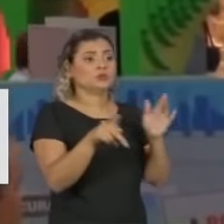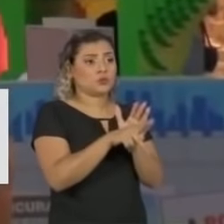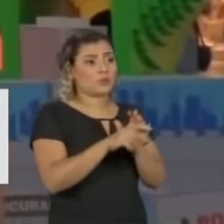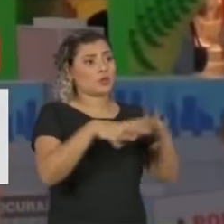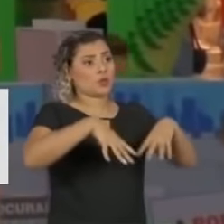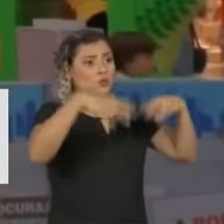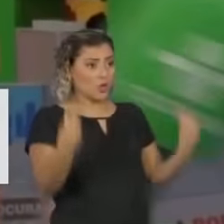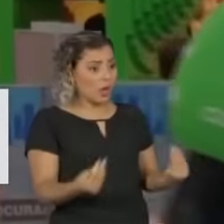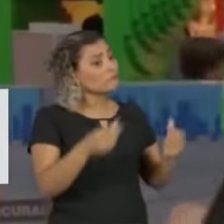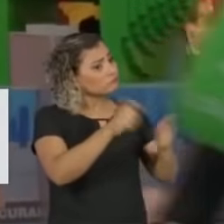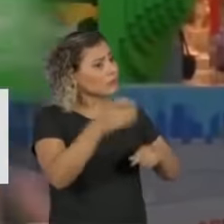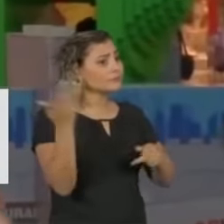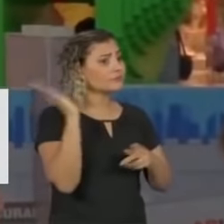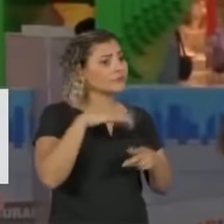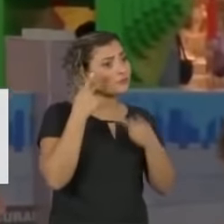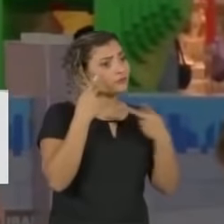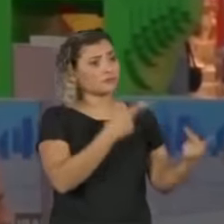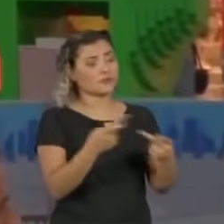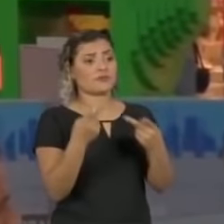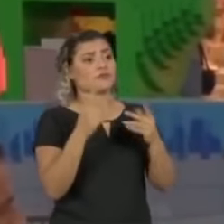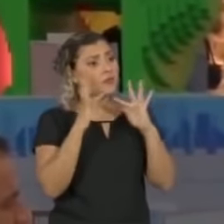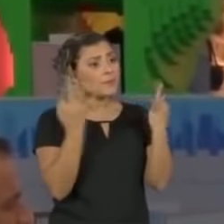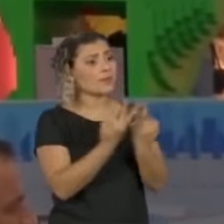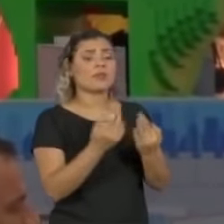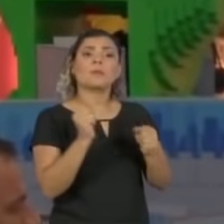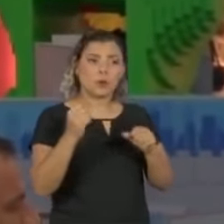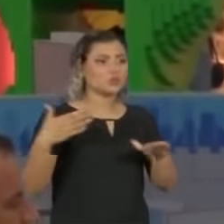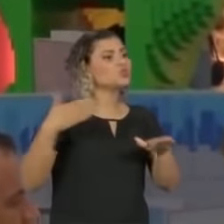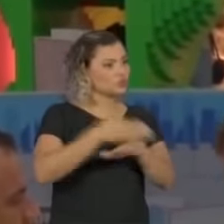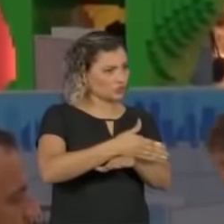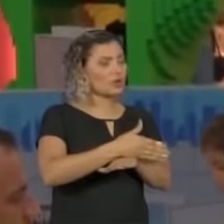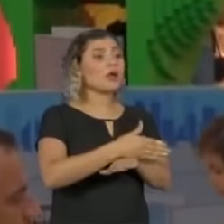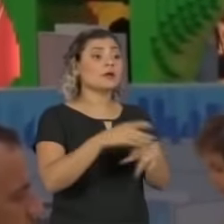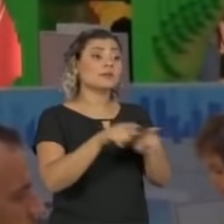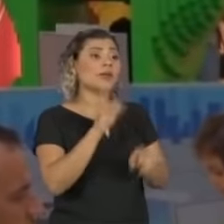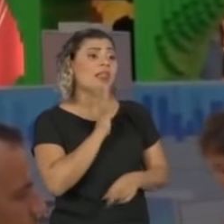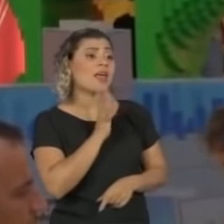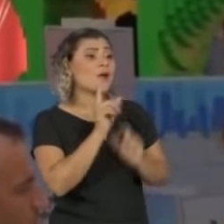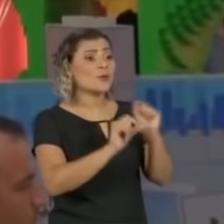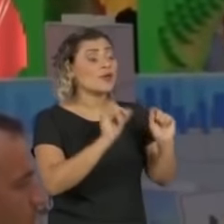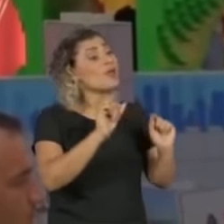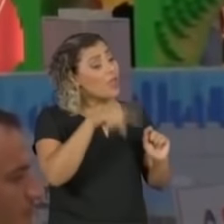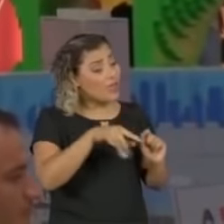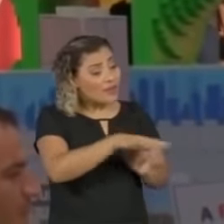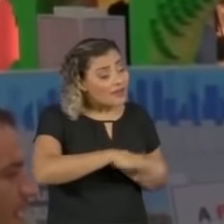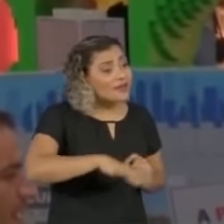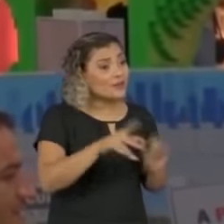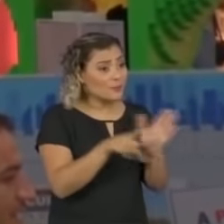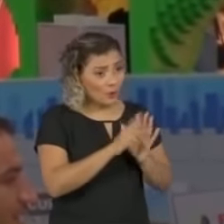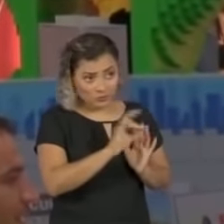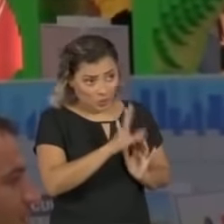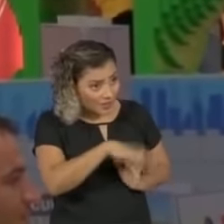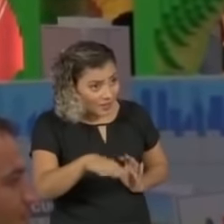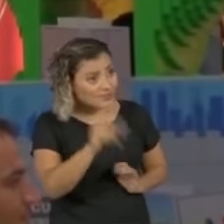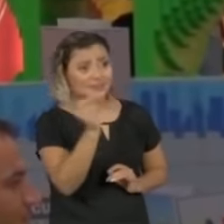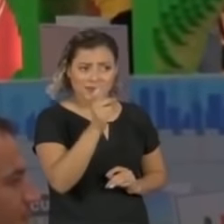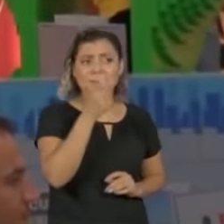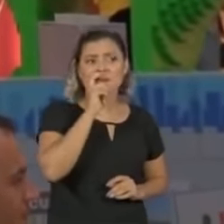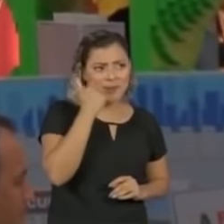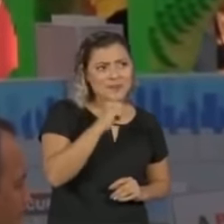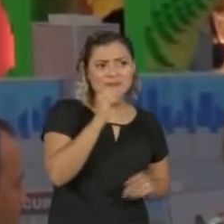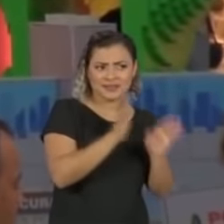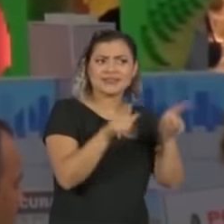com toda a família. Não tem fila, né? É só chegar. Não, só chegar e, na verdade, olha que bacana, um evento que remete não só crianças, mas os pais